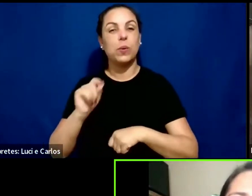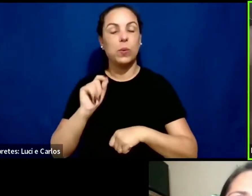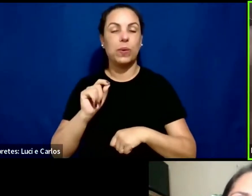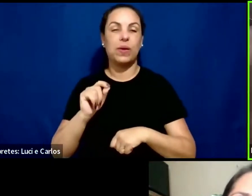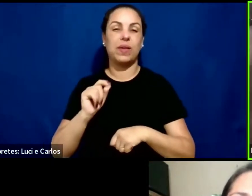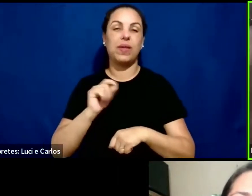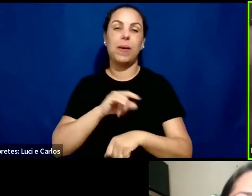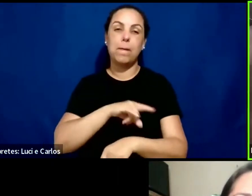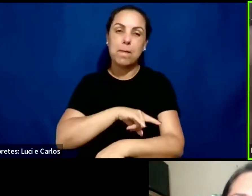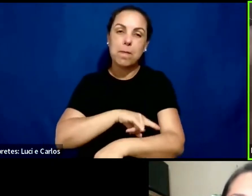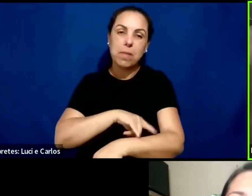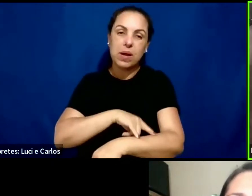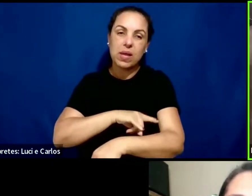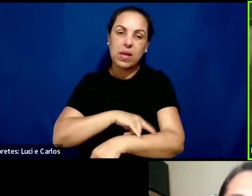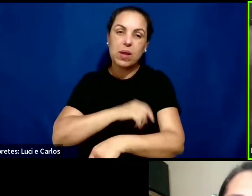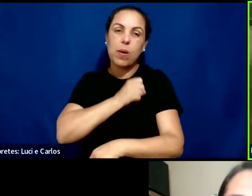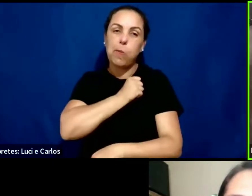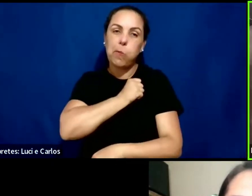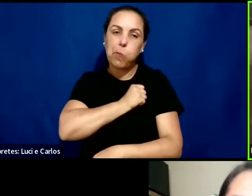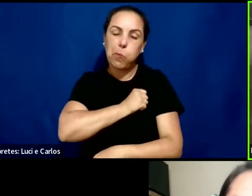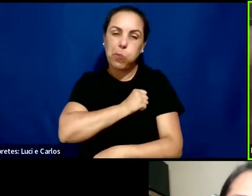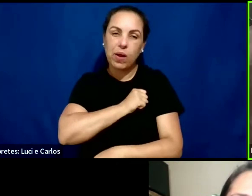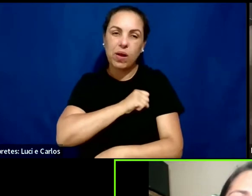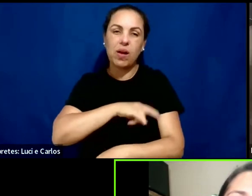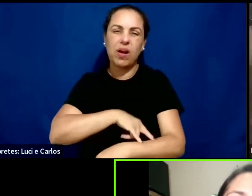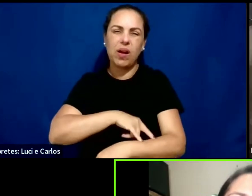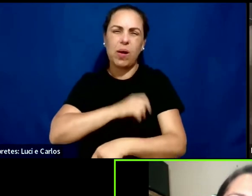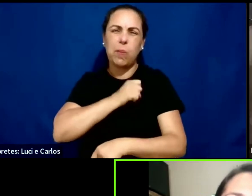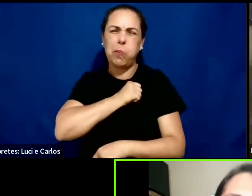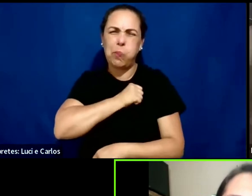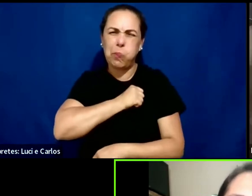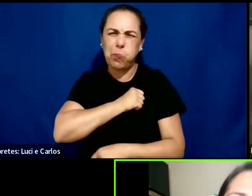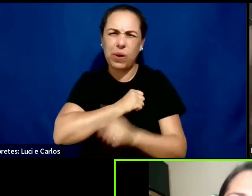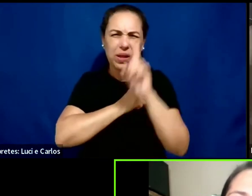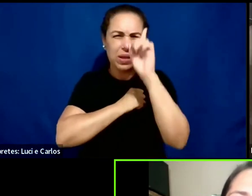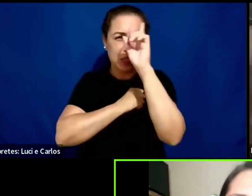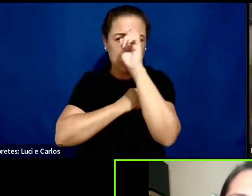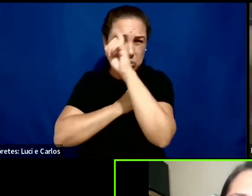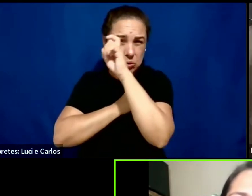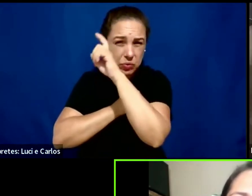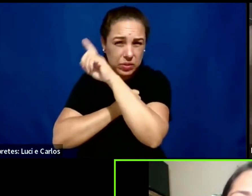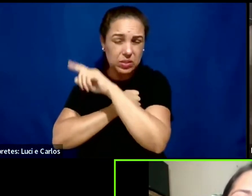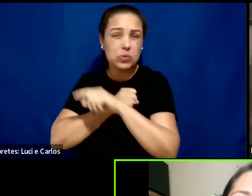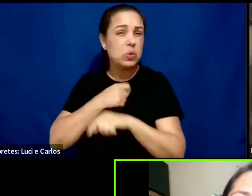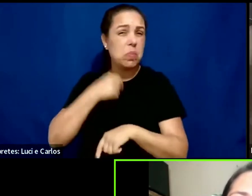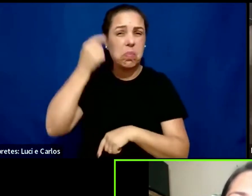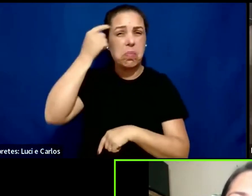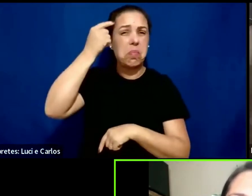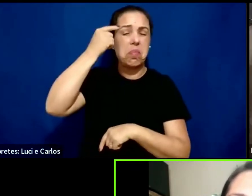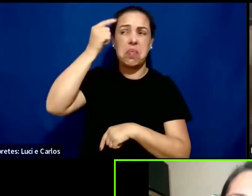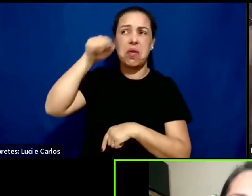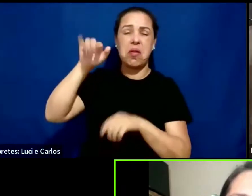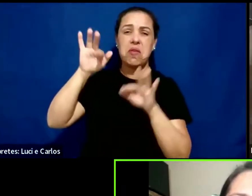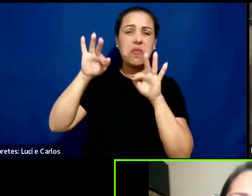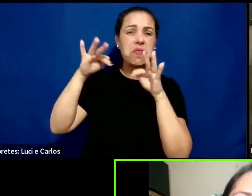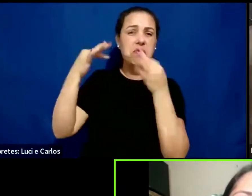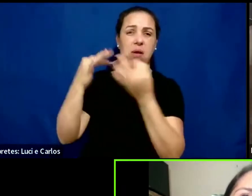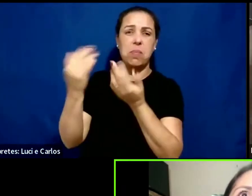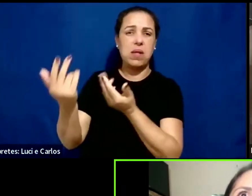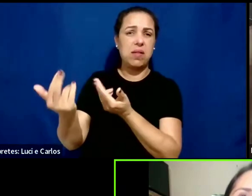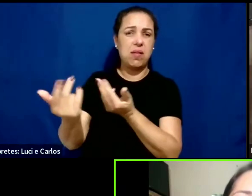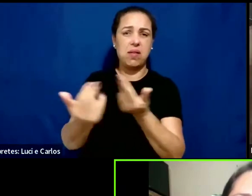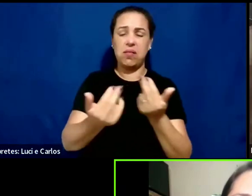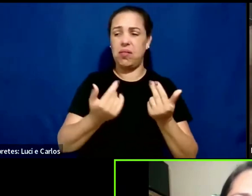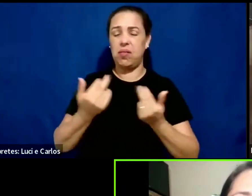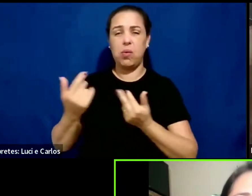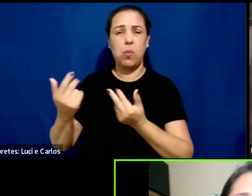inclusive, achava que era algo de família, inclusive, porque, né, na minha família várias pessoas tinham esse problema e era